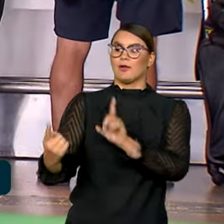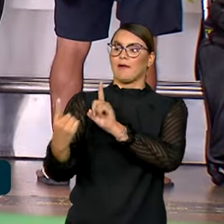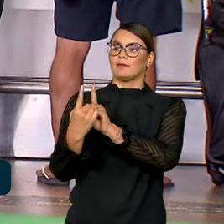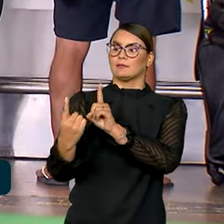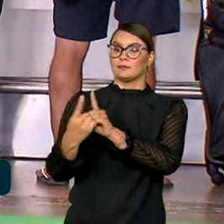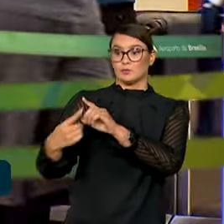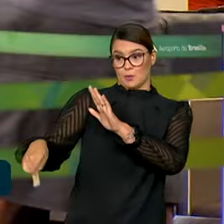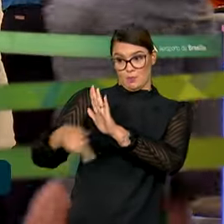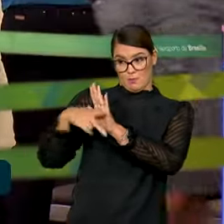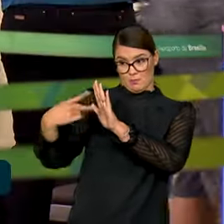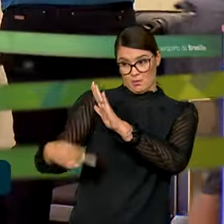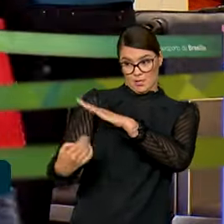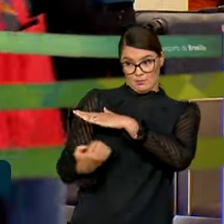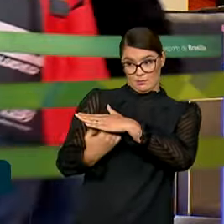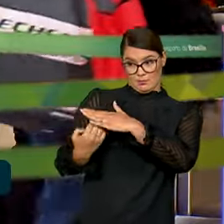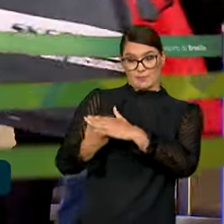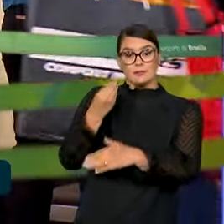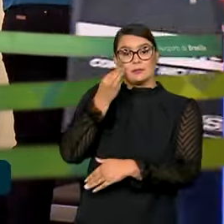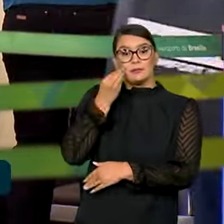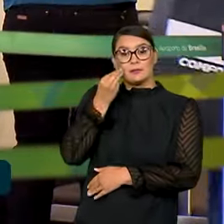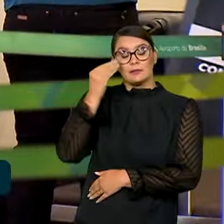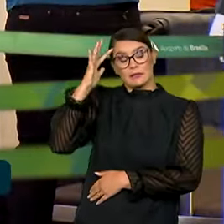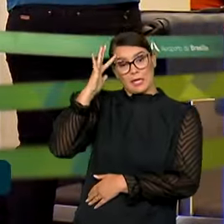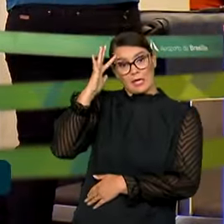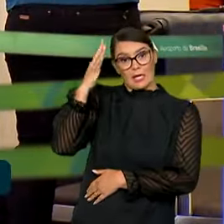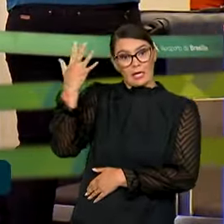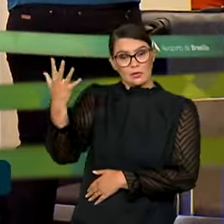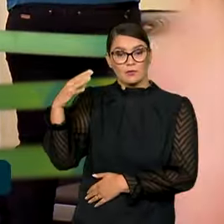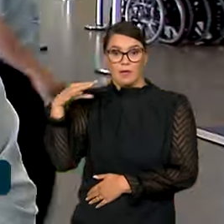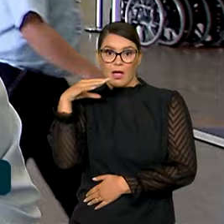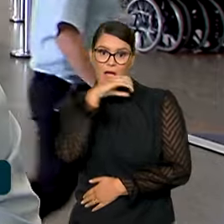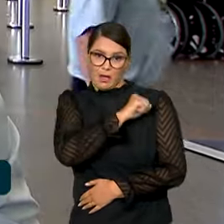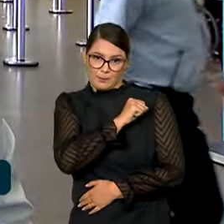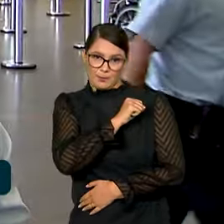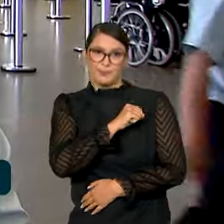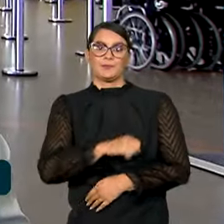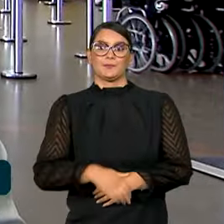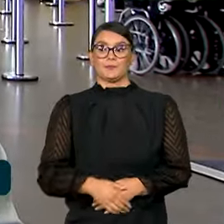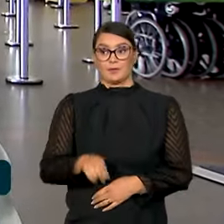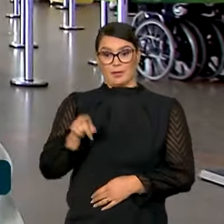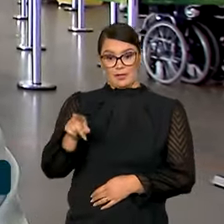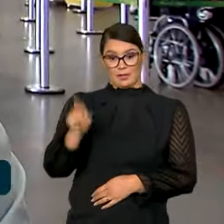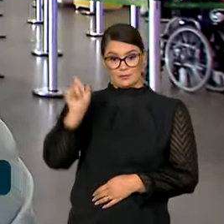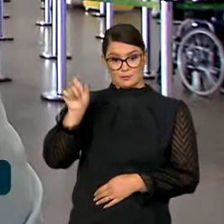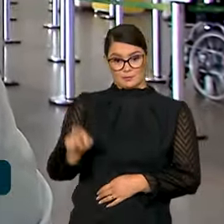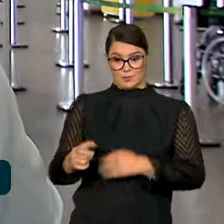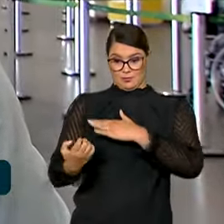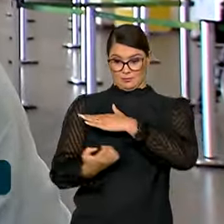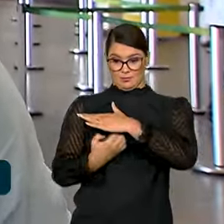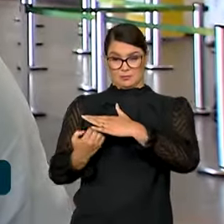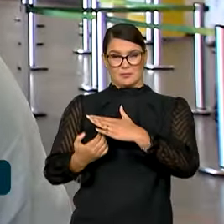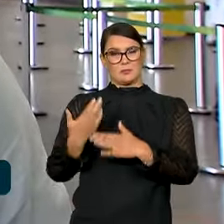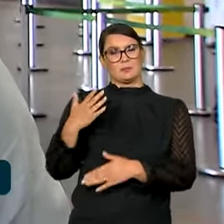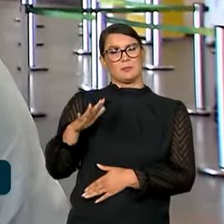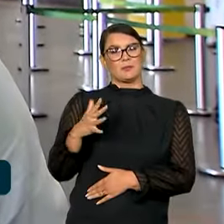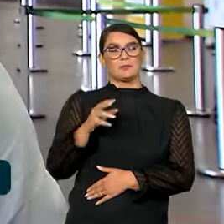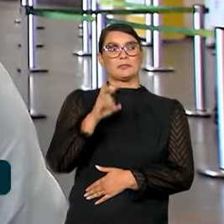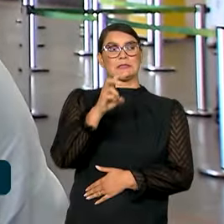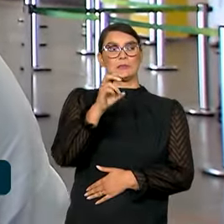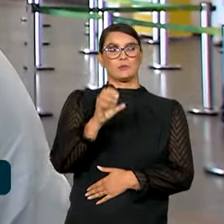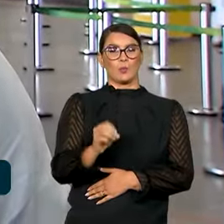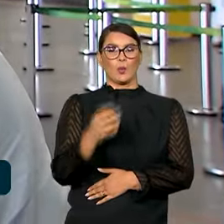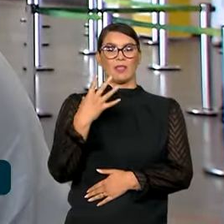atendimento da empresa para tentar uma solução mais rápida. Esse empresário faz uma média de